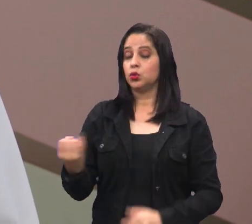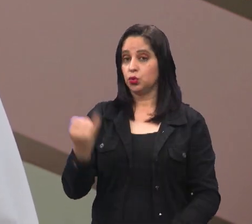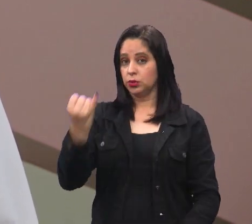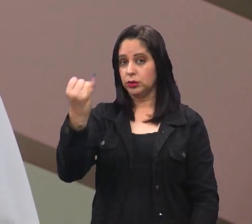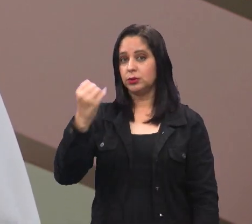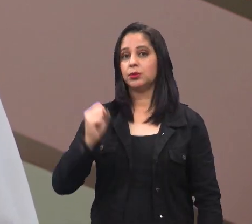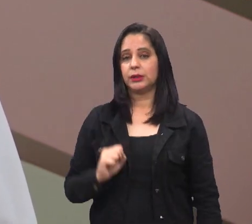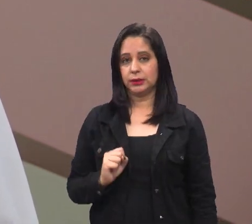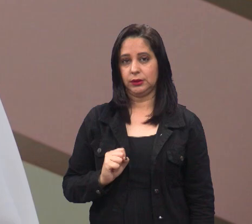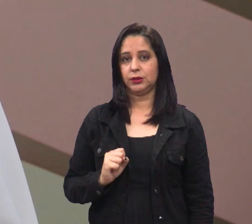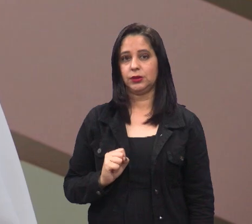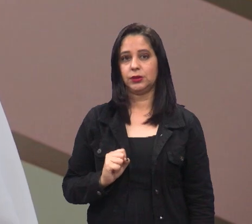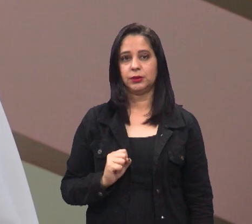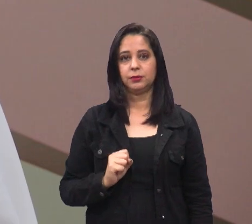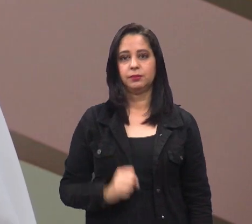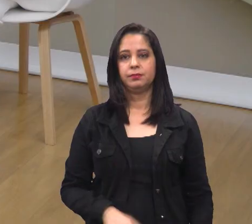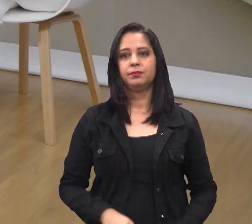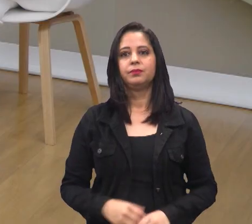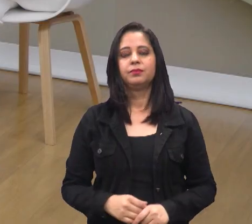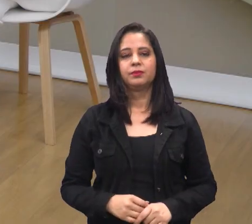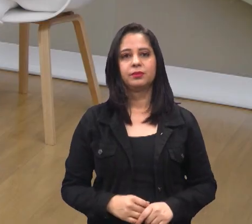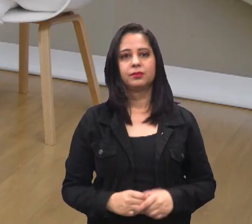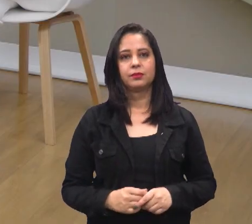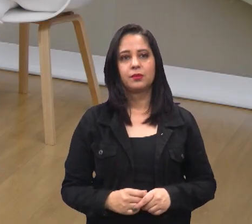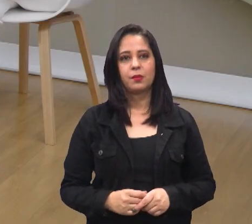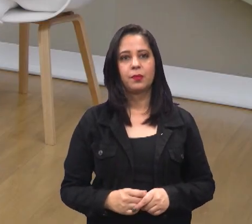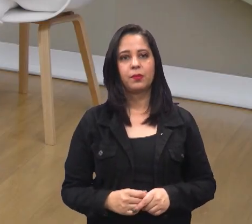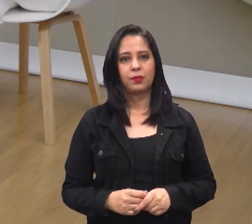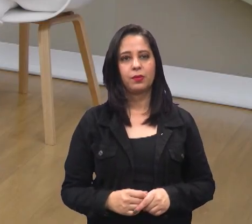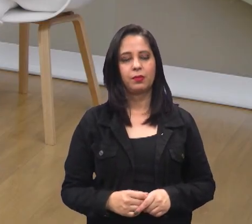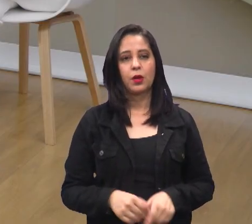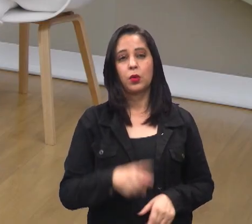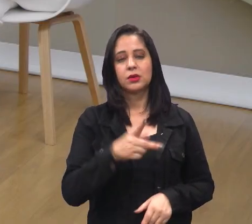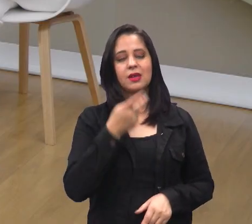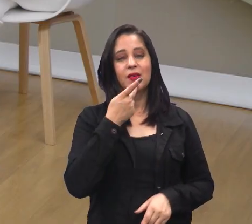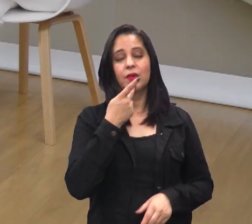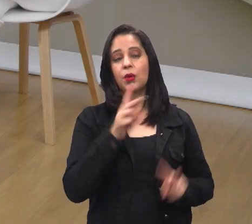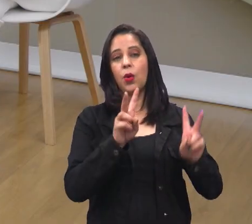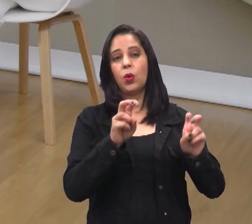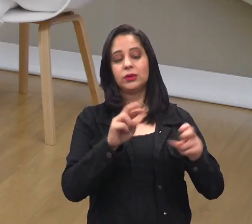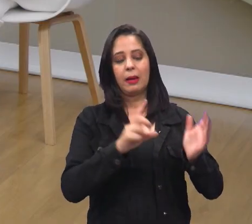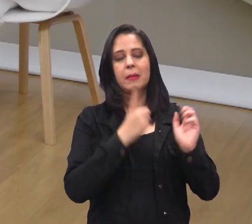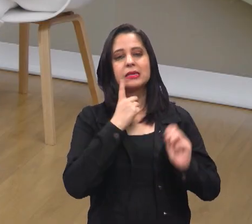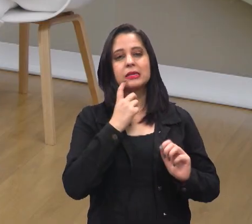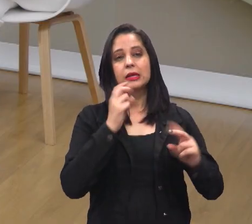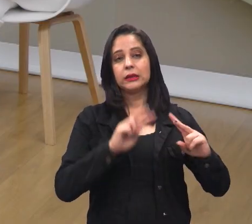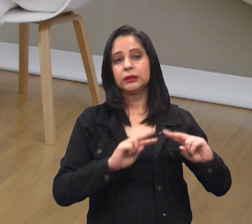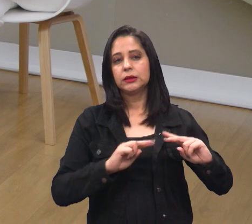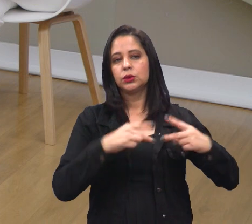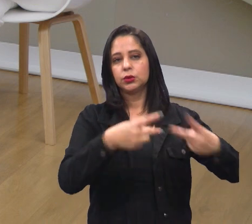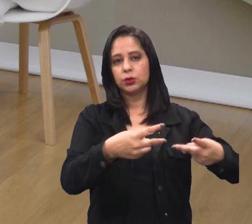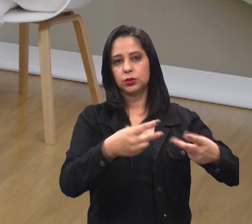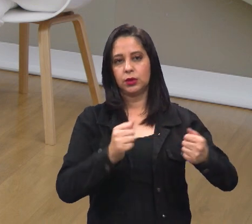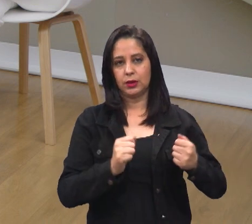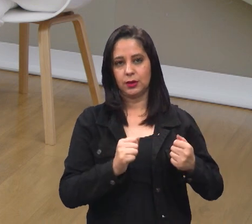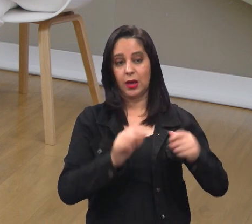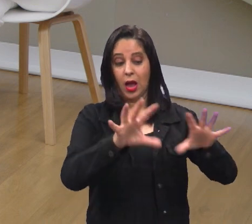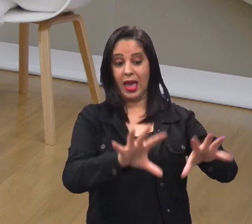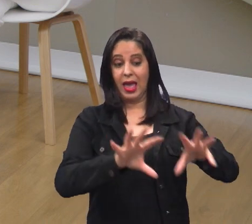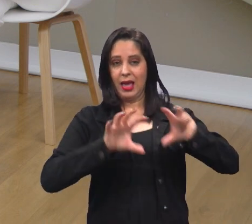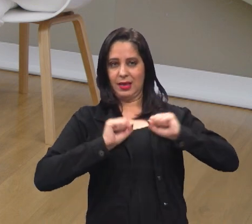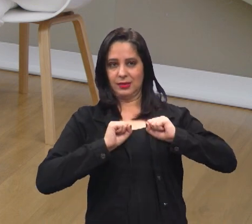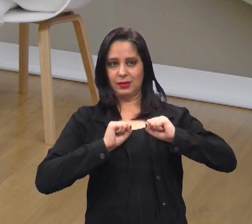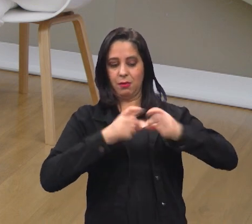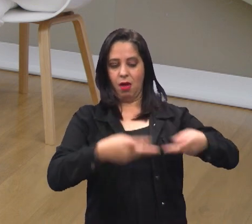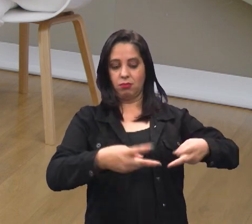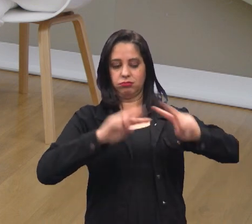de emergência. Perfeito. E é importante também, já que você está falando da doação de sangue, explicar que a doação não, receber o sangue, na verdade,